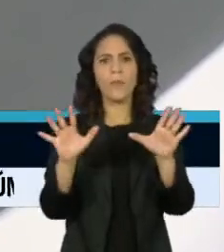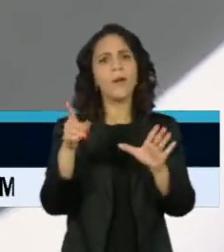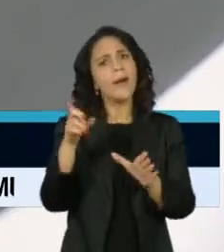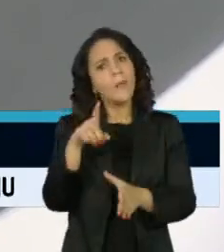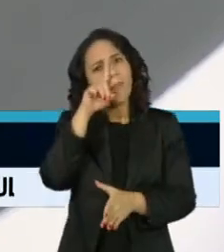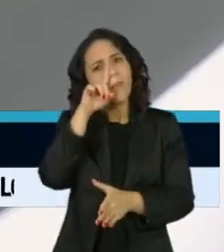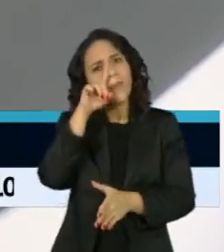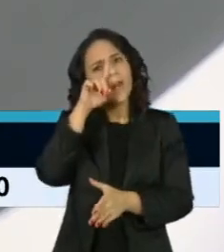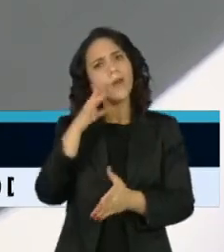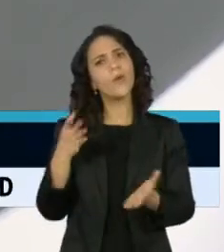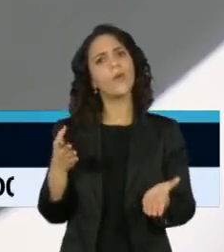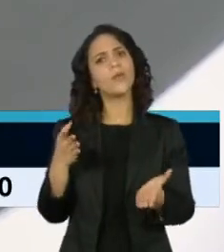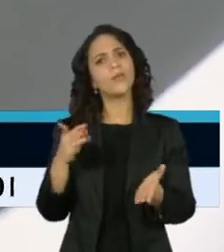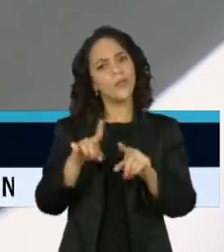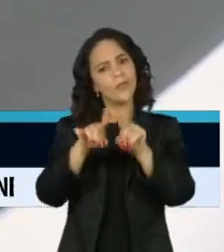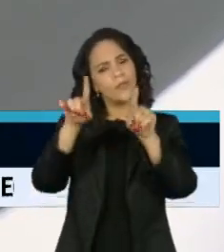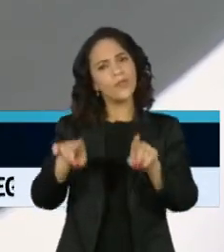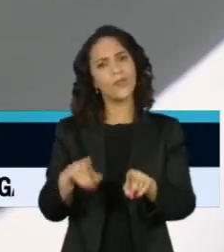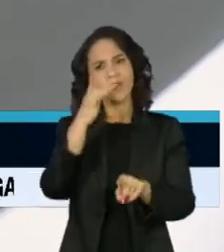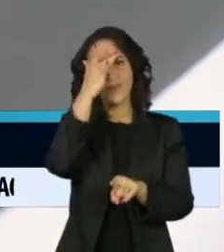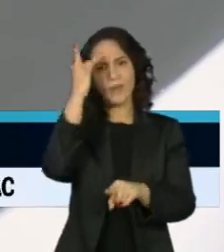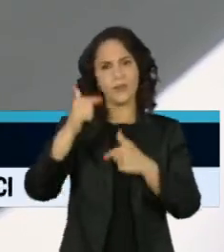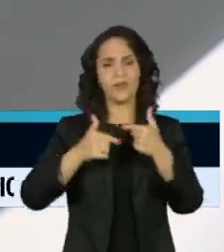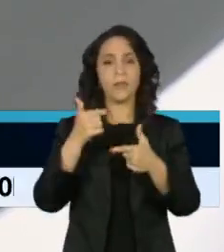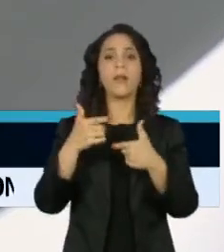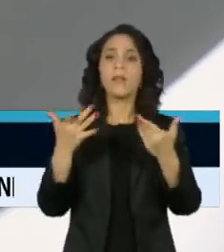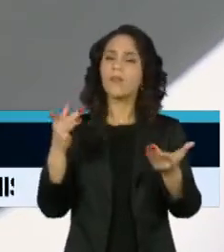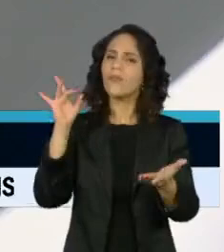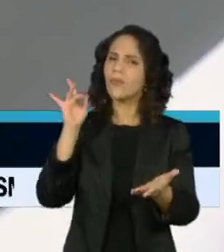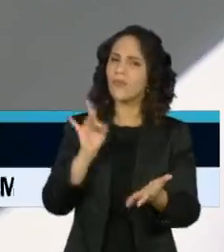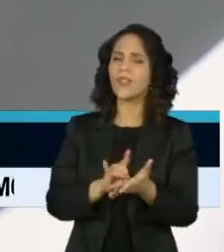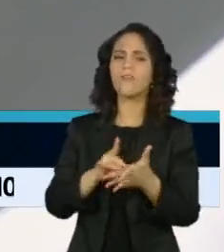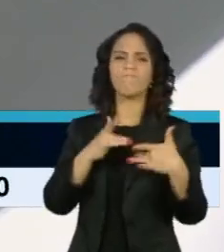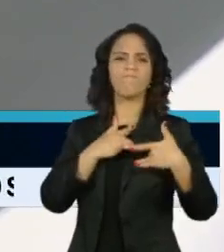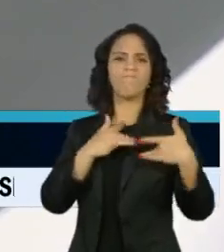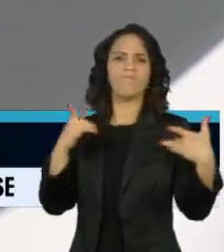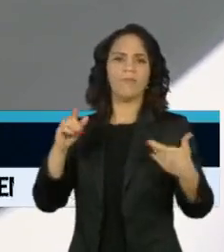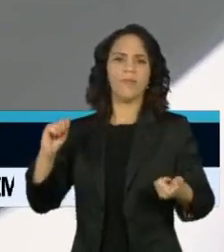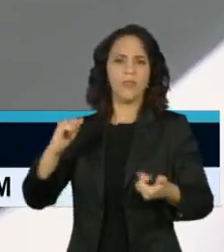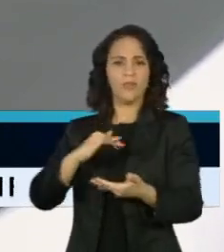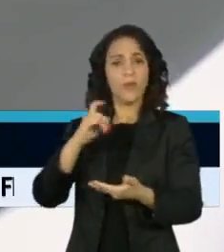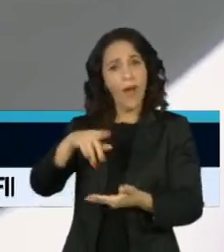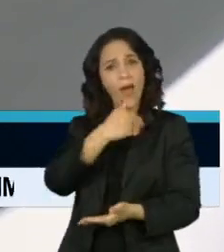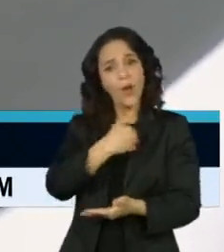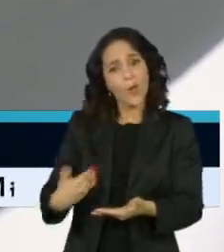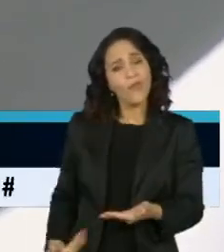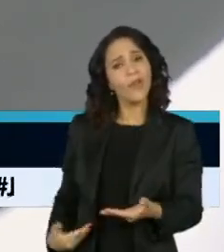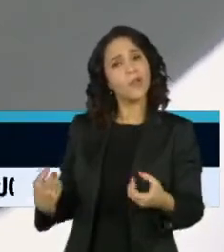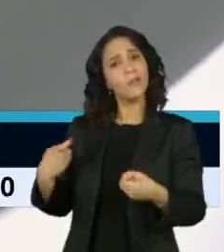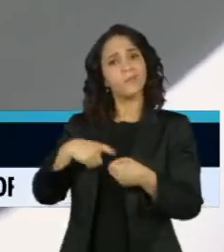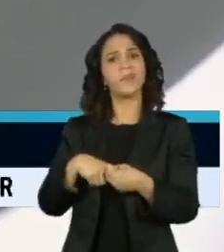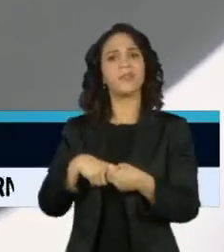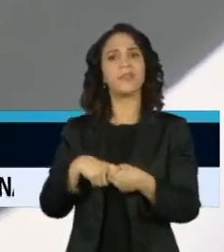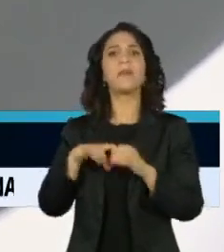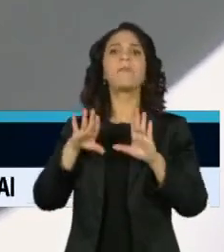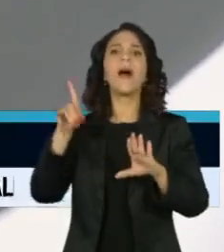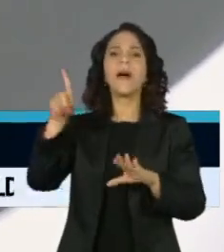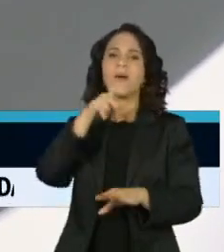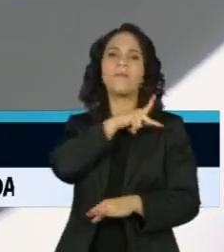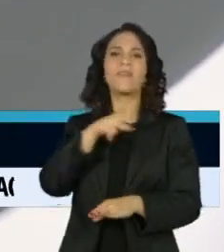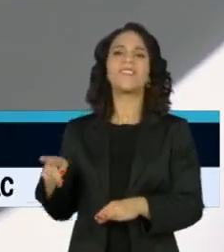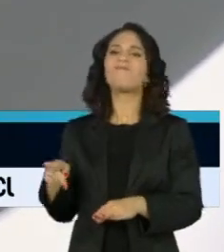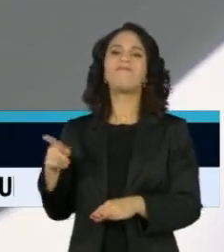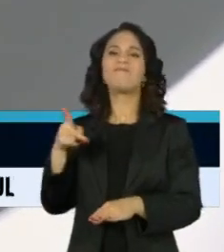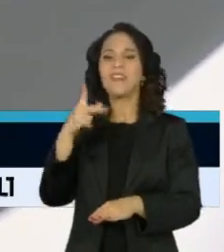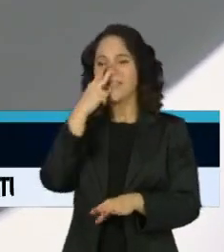fazendo correr os agentes então primeiro Nossa solidariedade Total avisa que é um órgão do Governo só que ele não pode mexer que tem